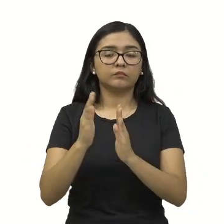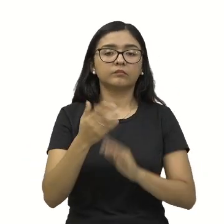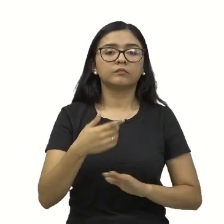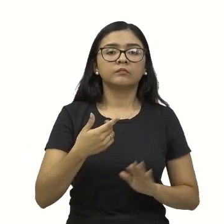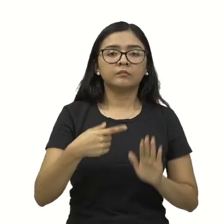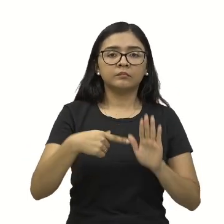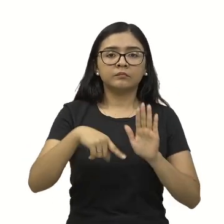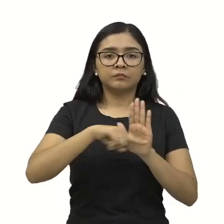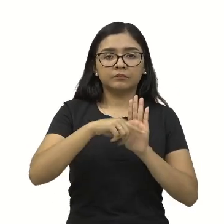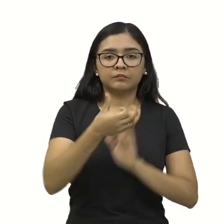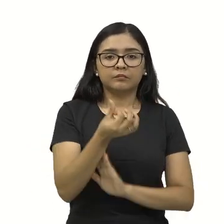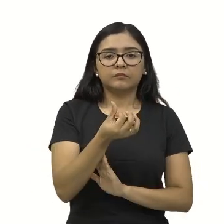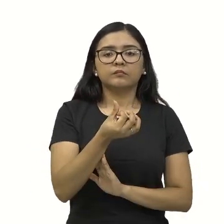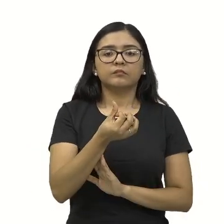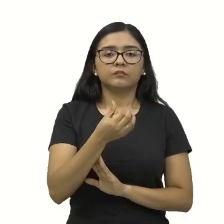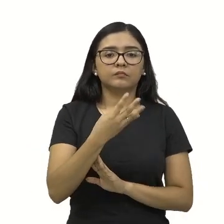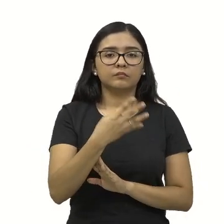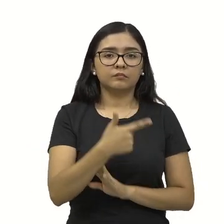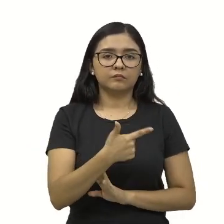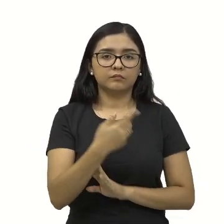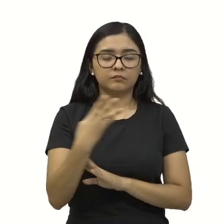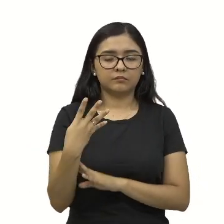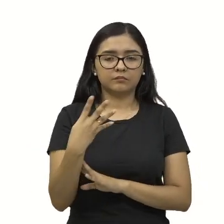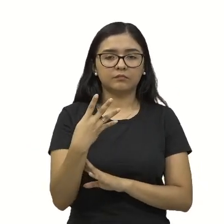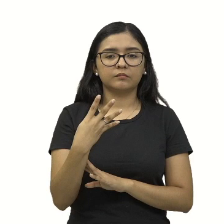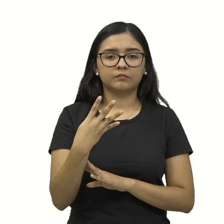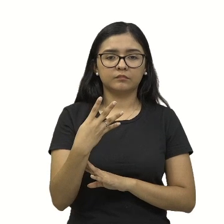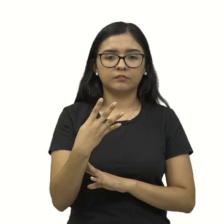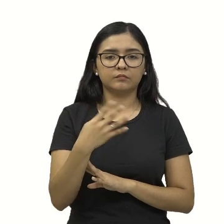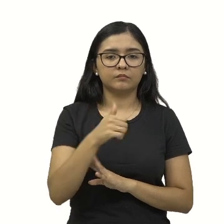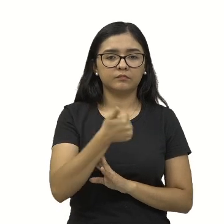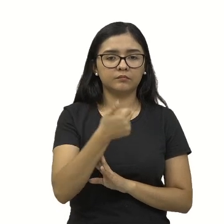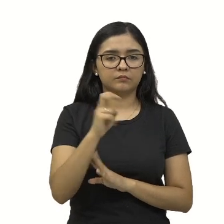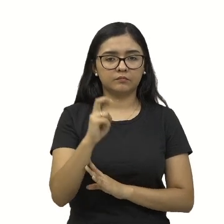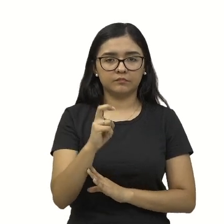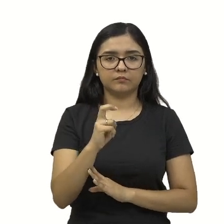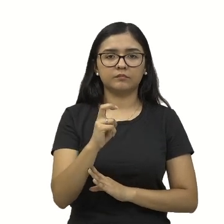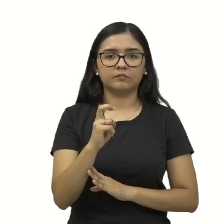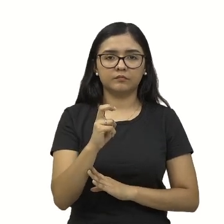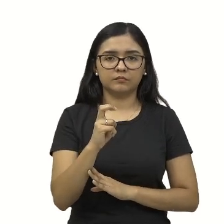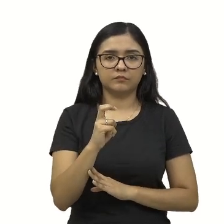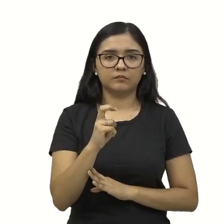6, 24, 15.